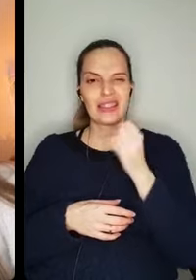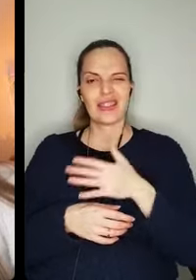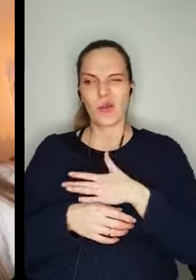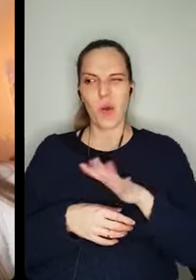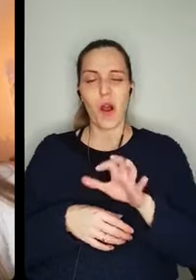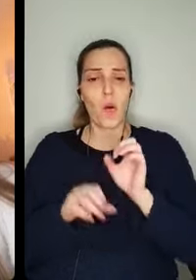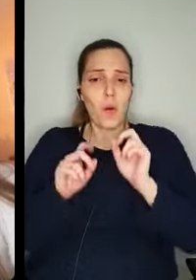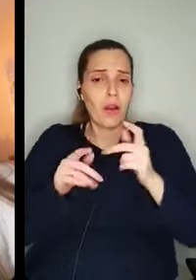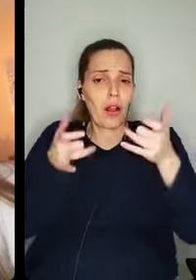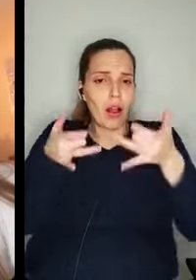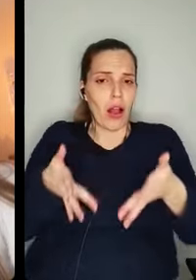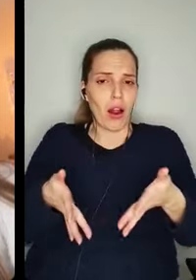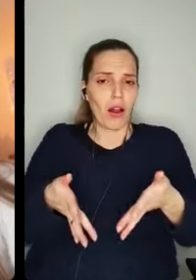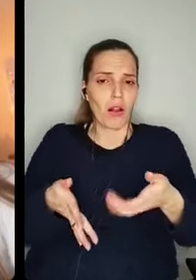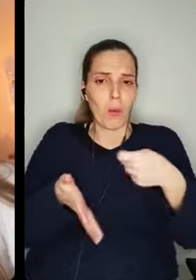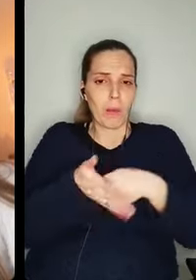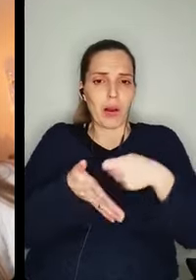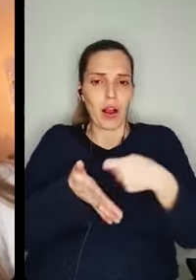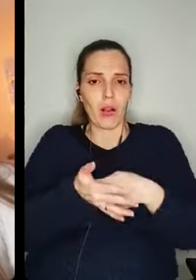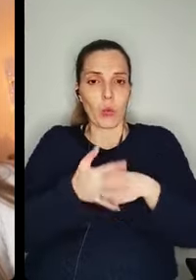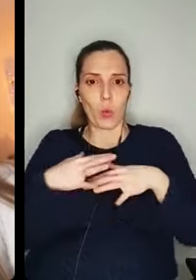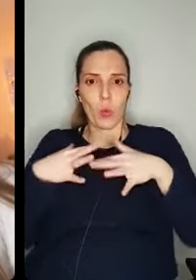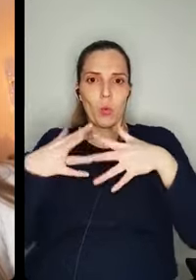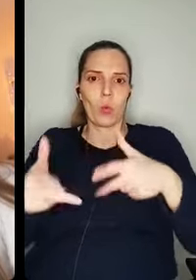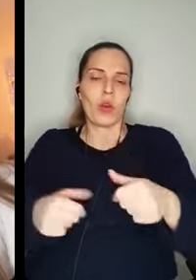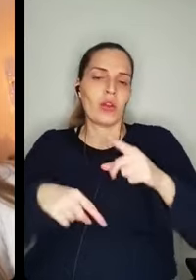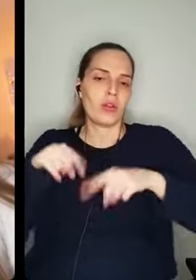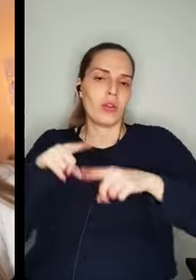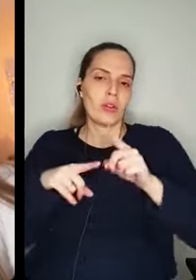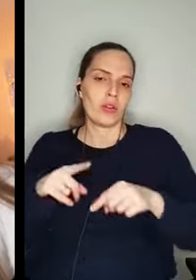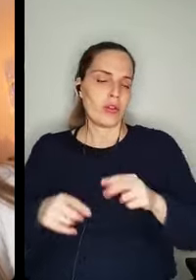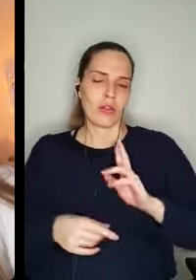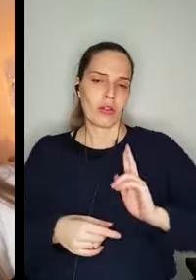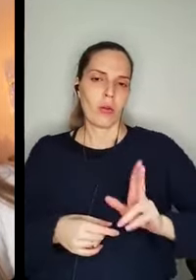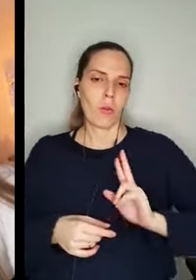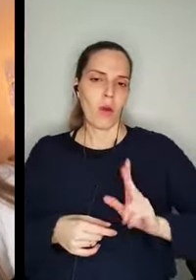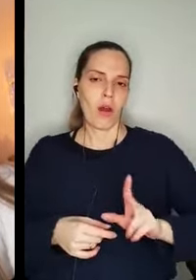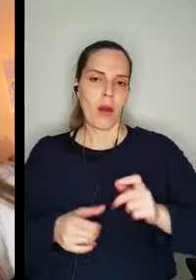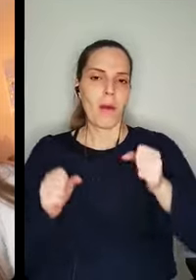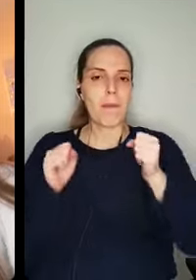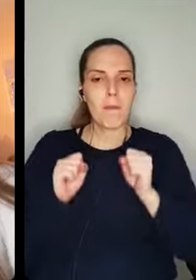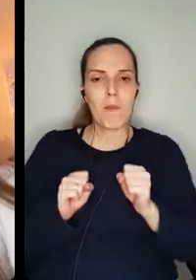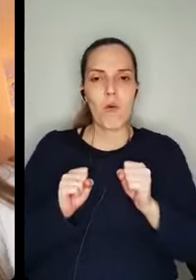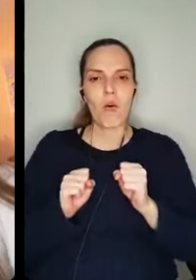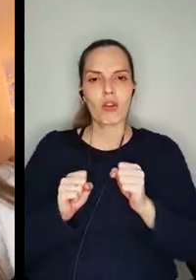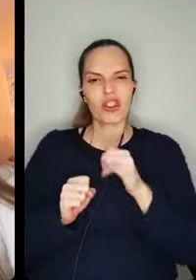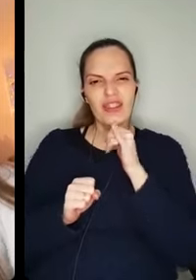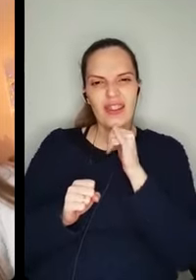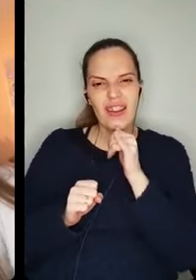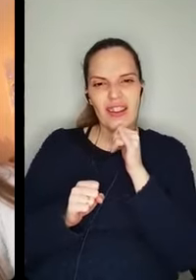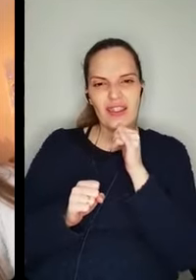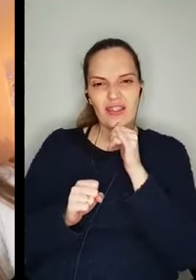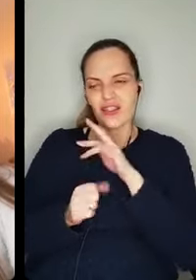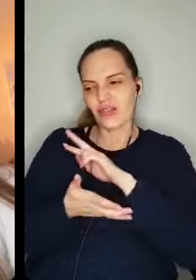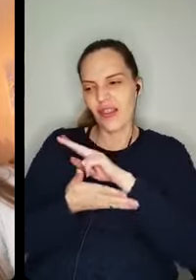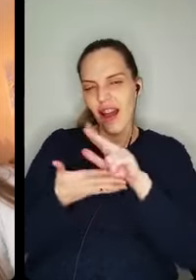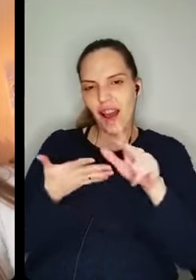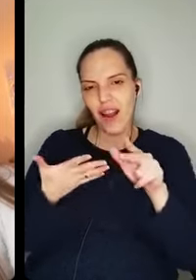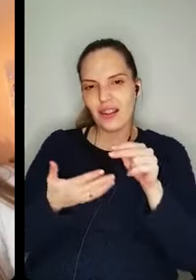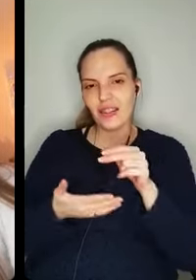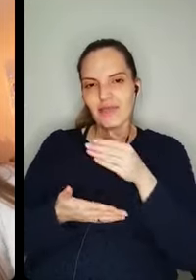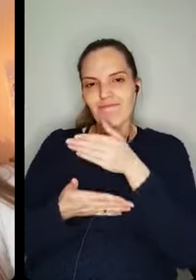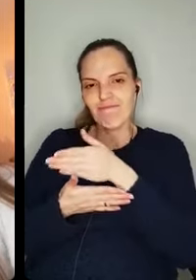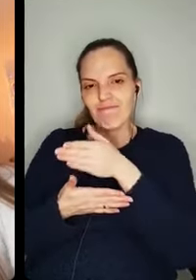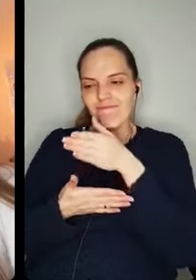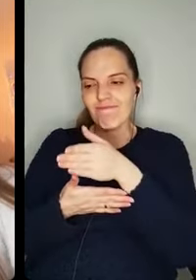necessariamente tu é obrigado a fazer todas as atividades, né? Acho que tu pode ir experimentando várias atividades para ver para